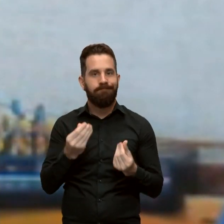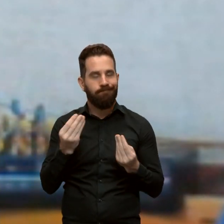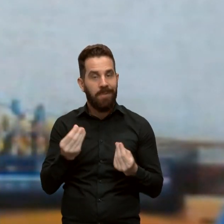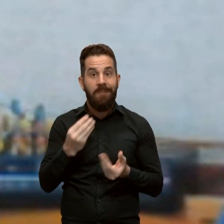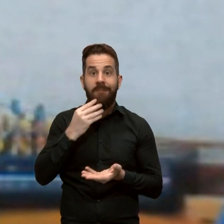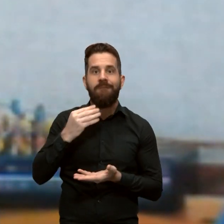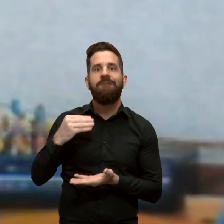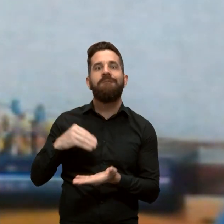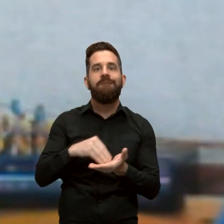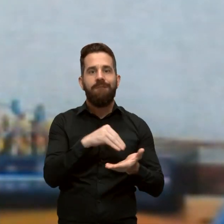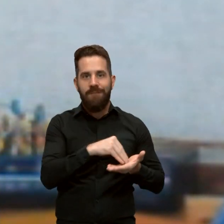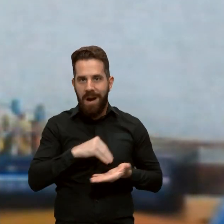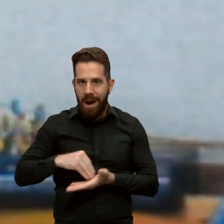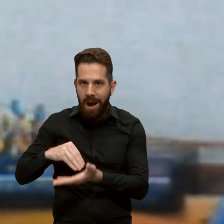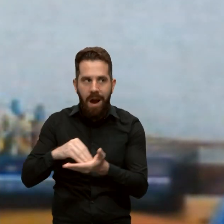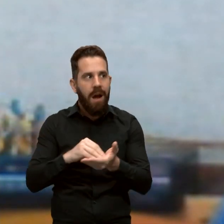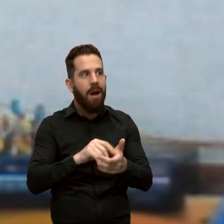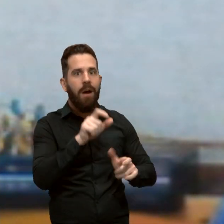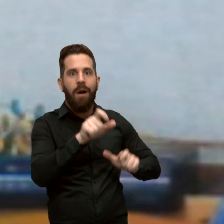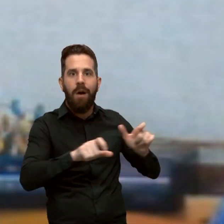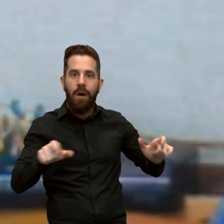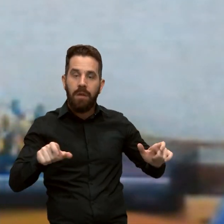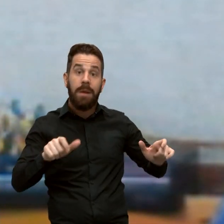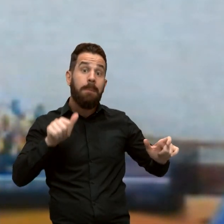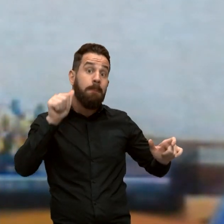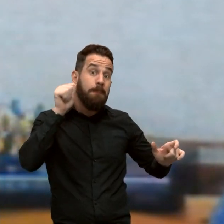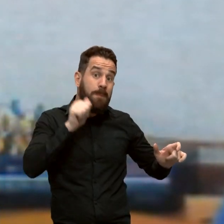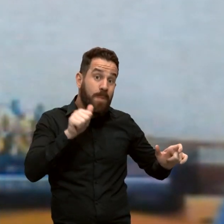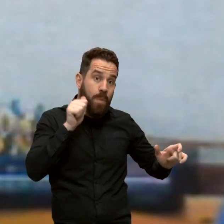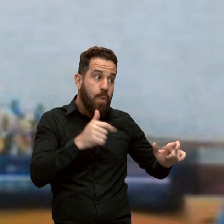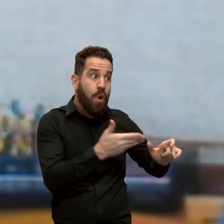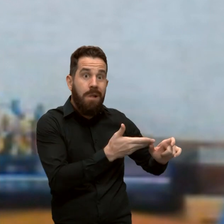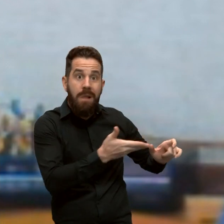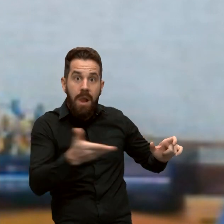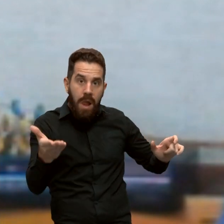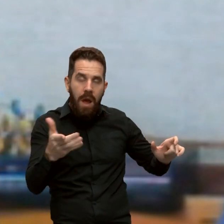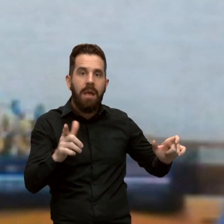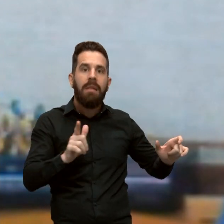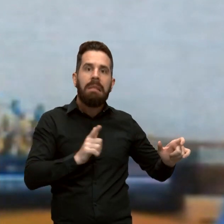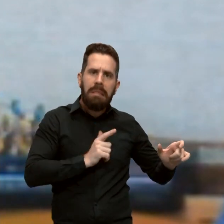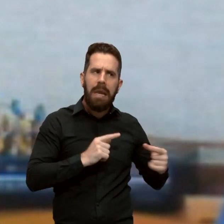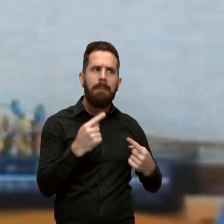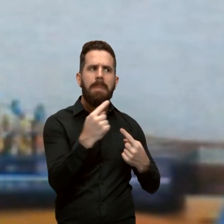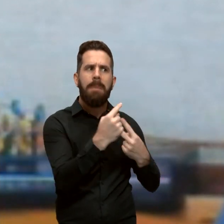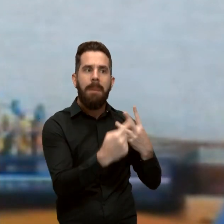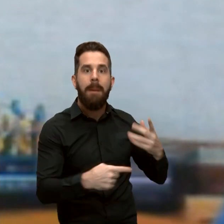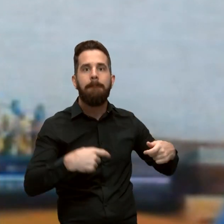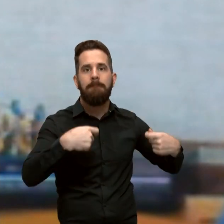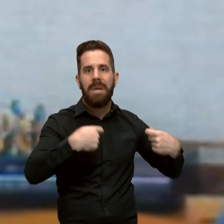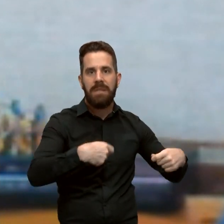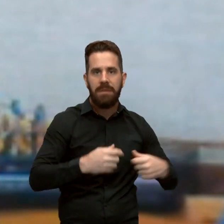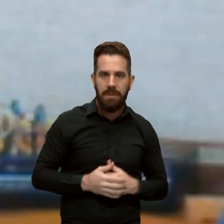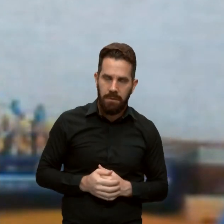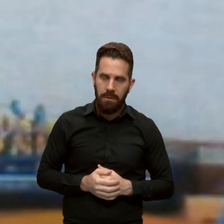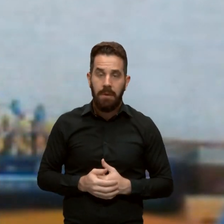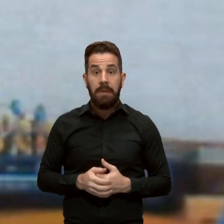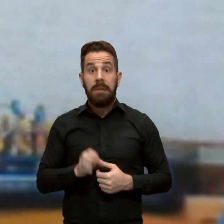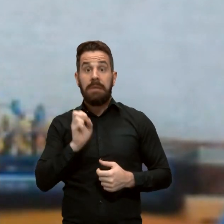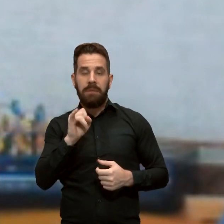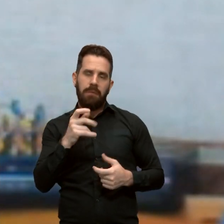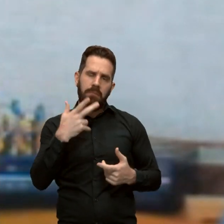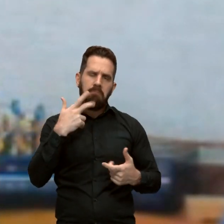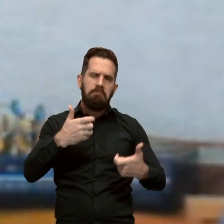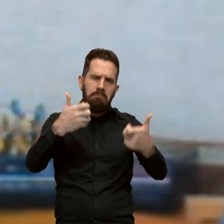toda essa demanda que a mulher de hoje tem. Então, quando você fala, né, das necessidades da mulher, então, quando